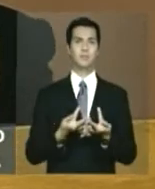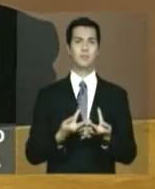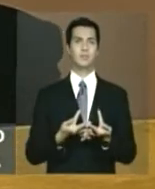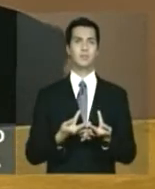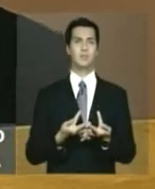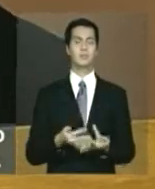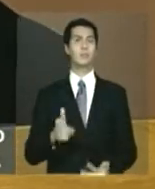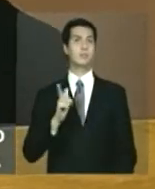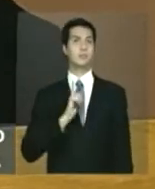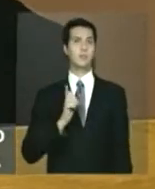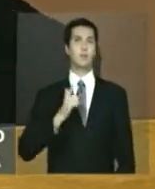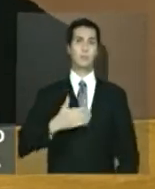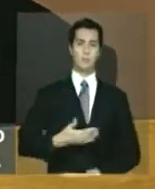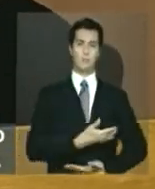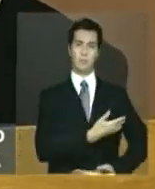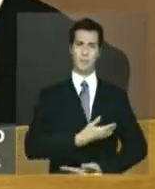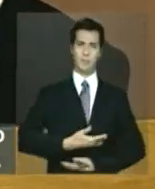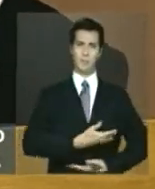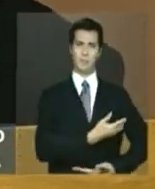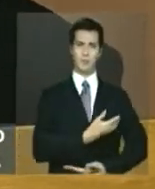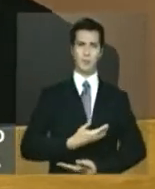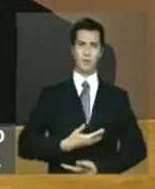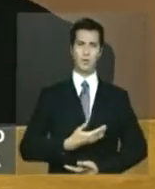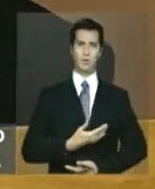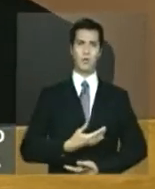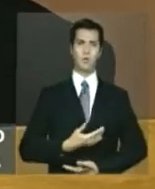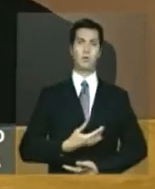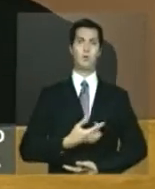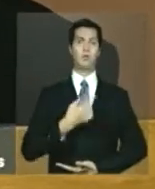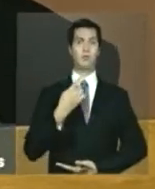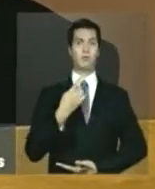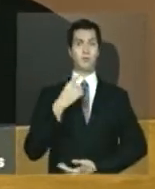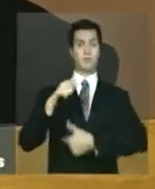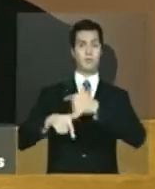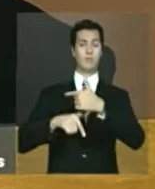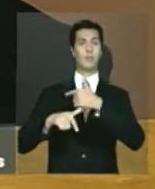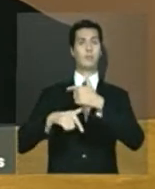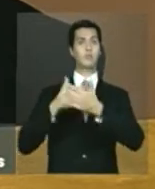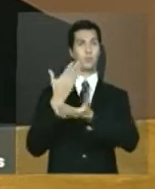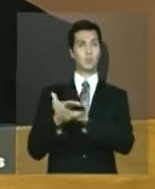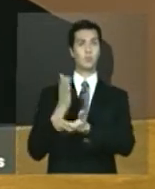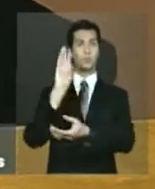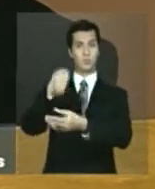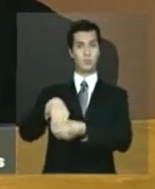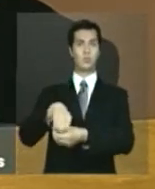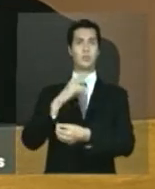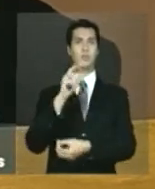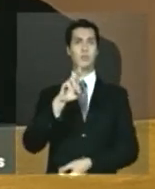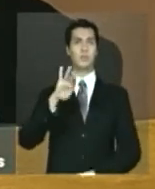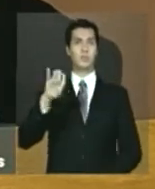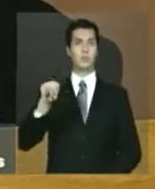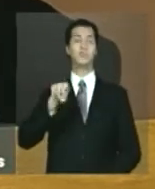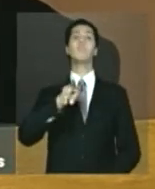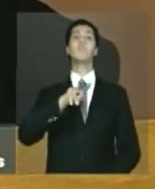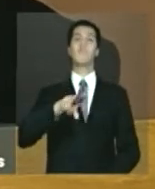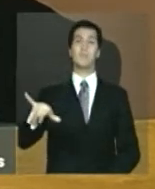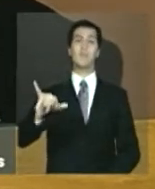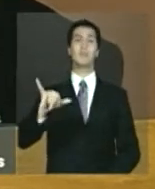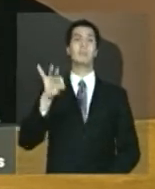um uma criança colocada na creche ganhará por criança R